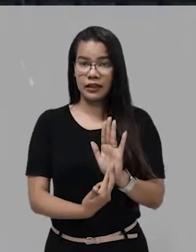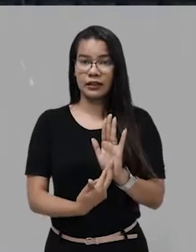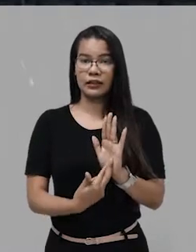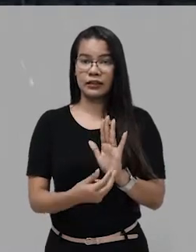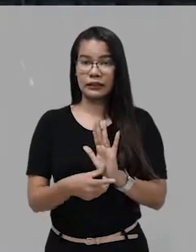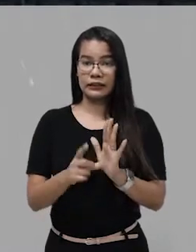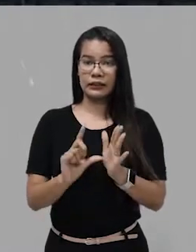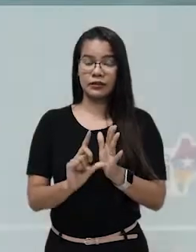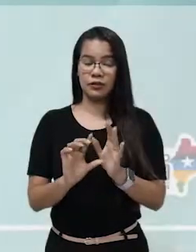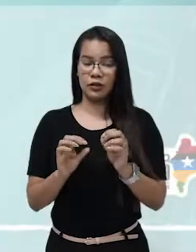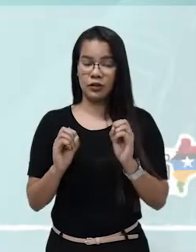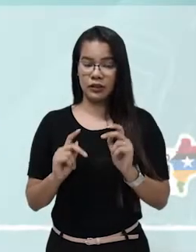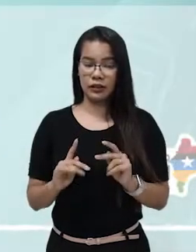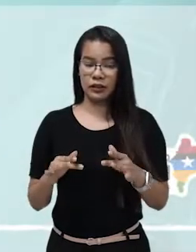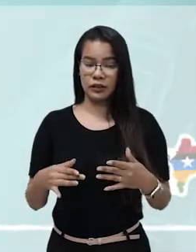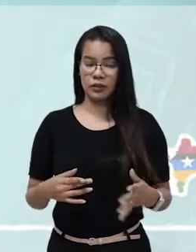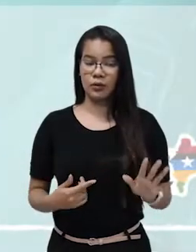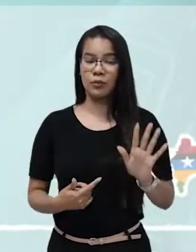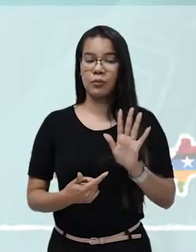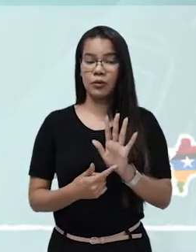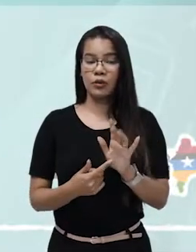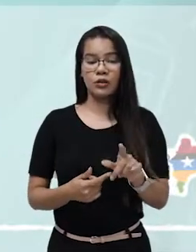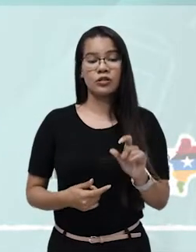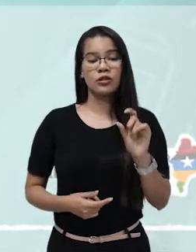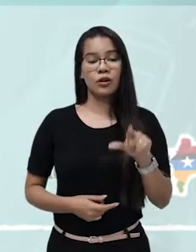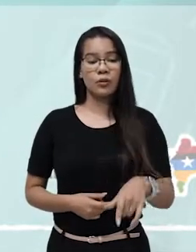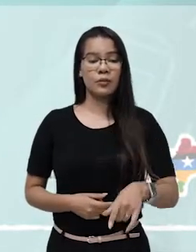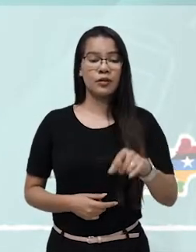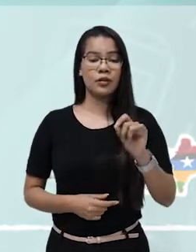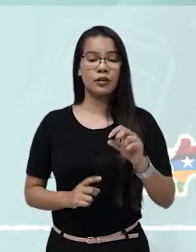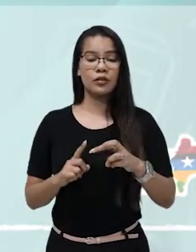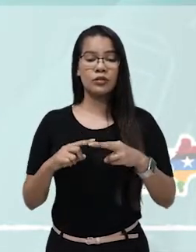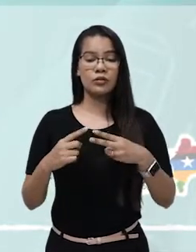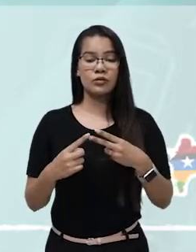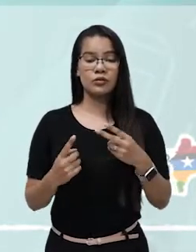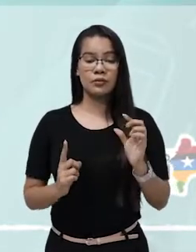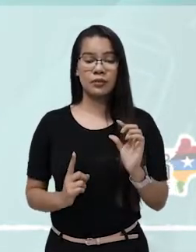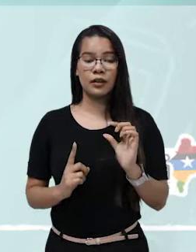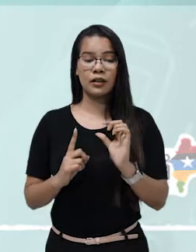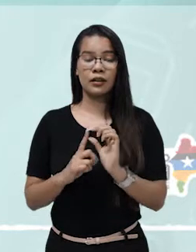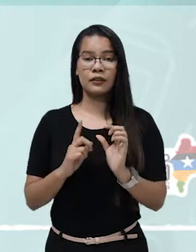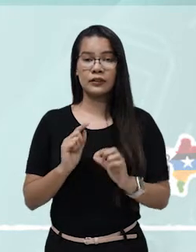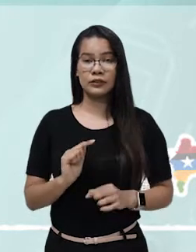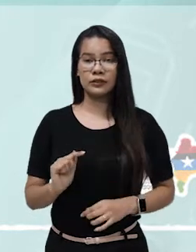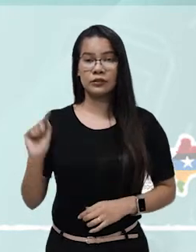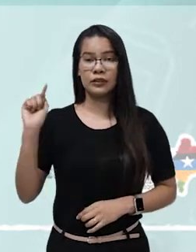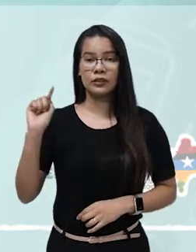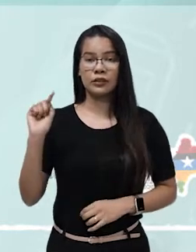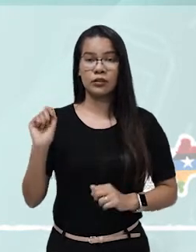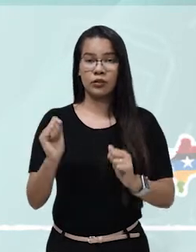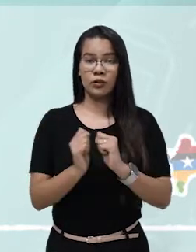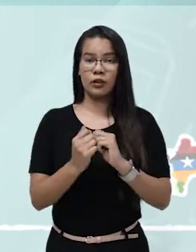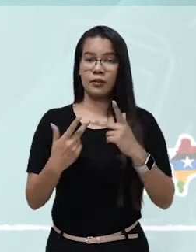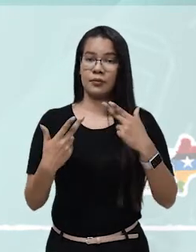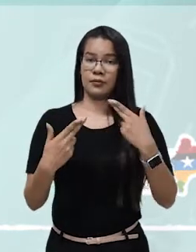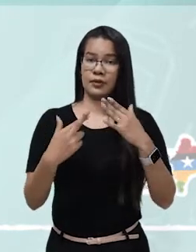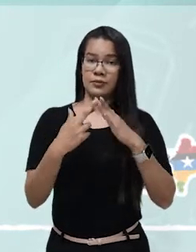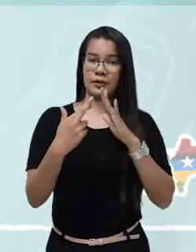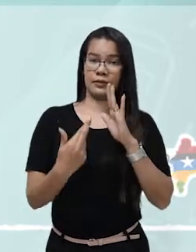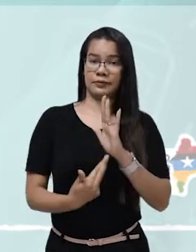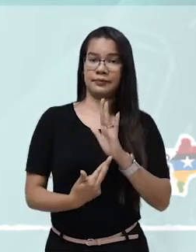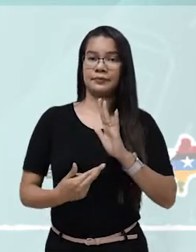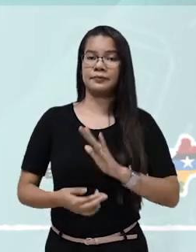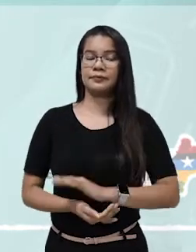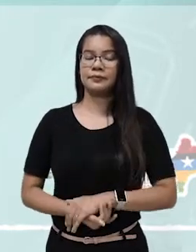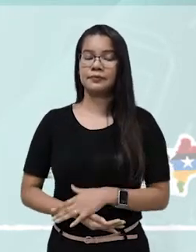Aponte a opção em que as duas palavras são acentuadas devido à mesma regra. Então, o par de palavras tem que ser acentuado devido à mesma